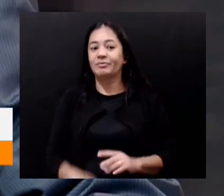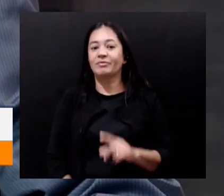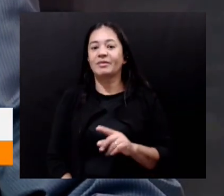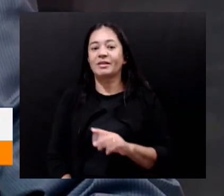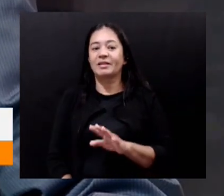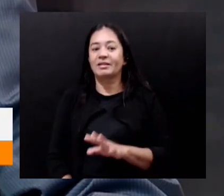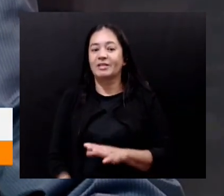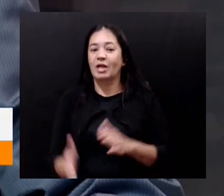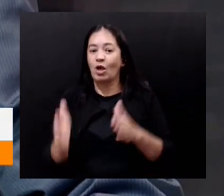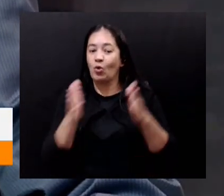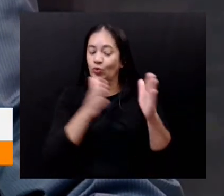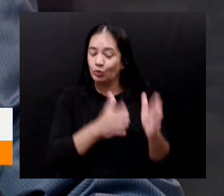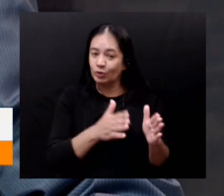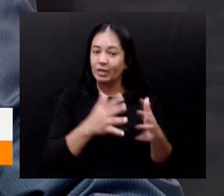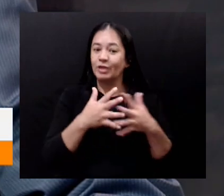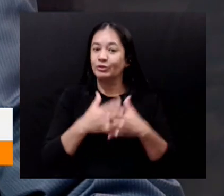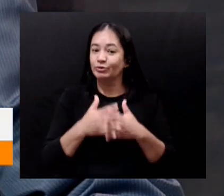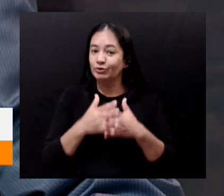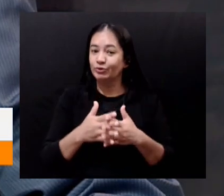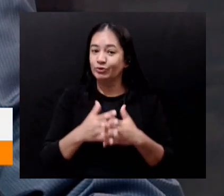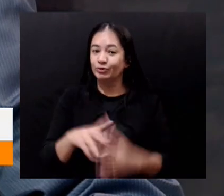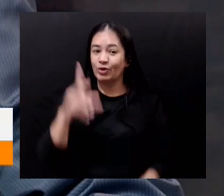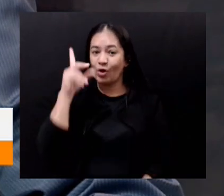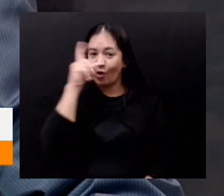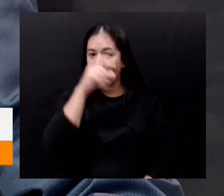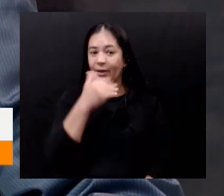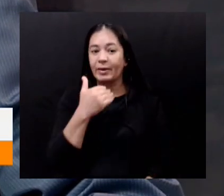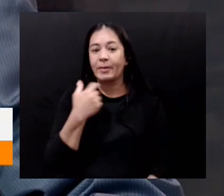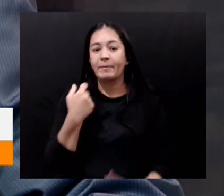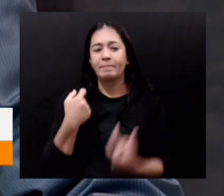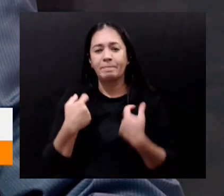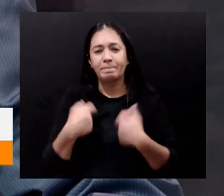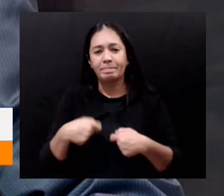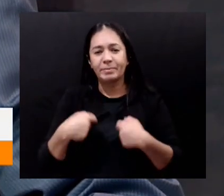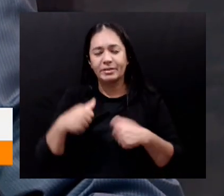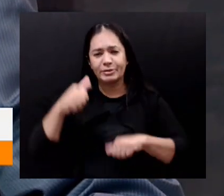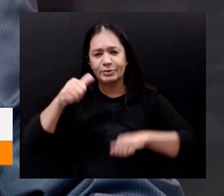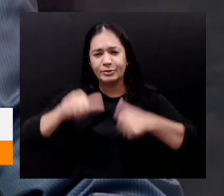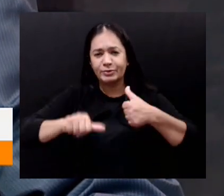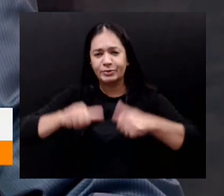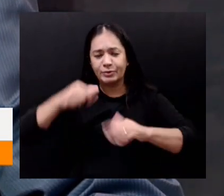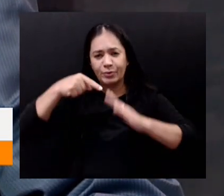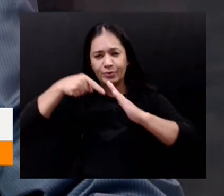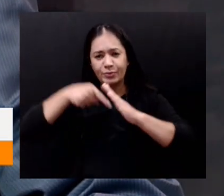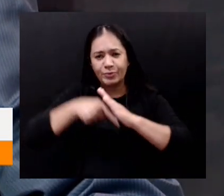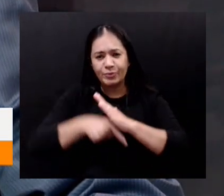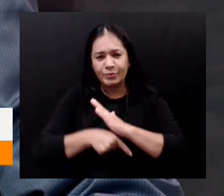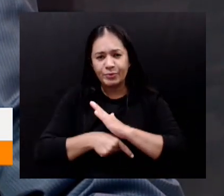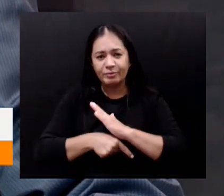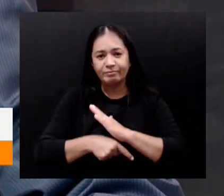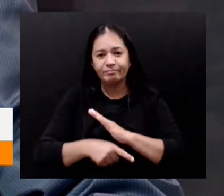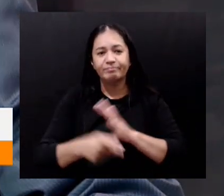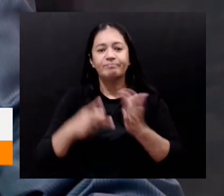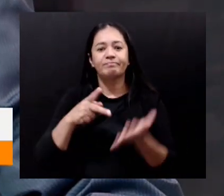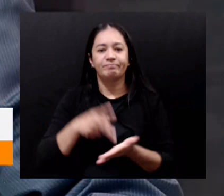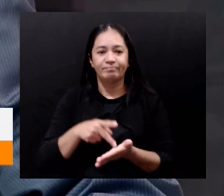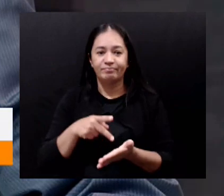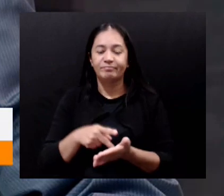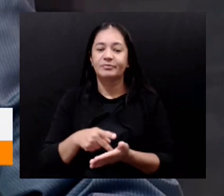complexo, que requer uma análise profunda da documentação e, realmente, a retificação é necessária. Por quê? Porque o